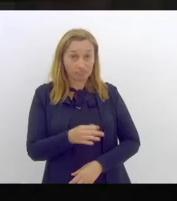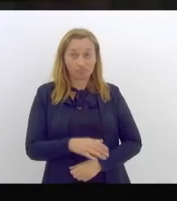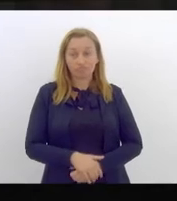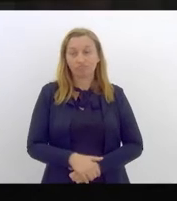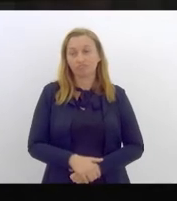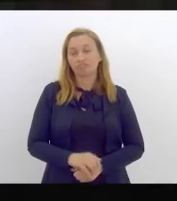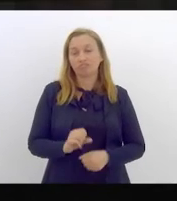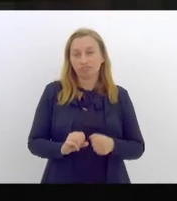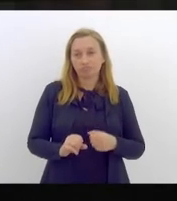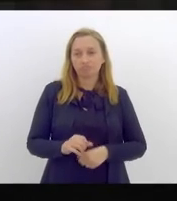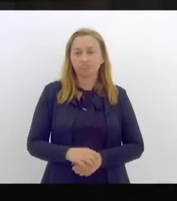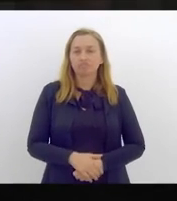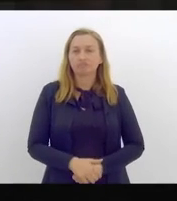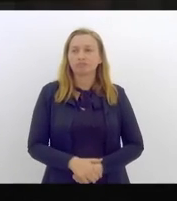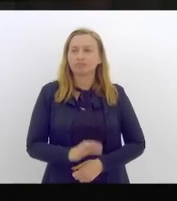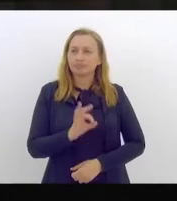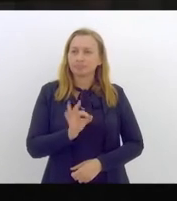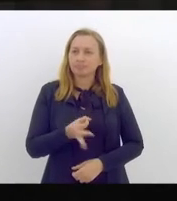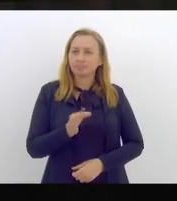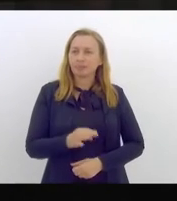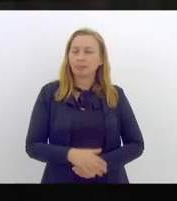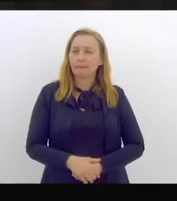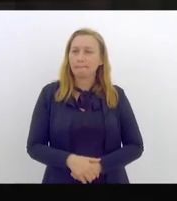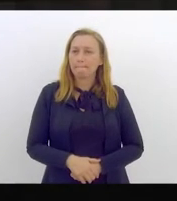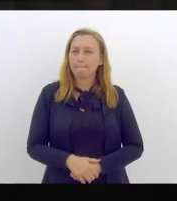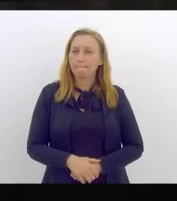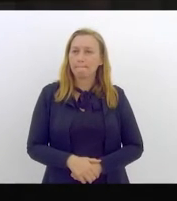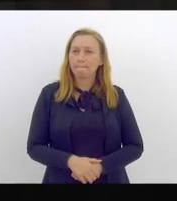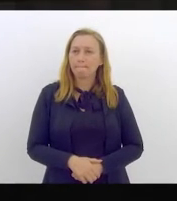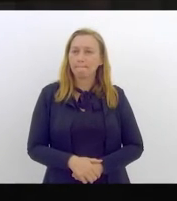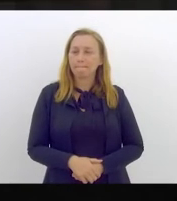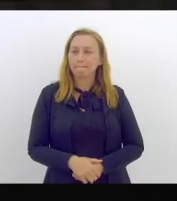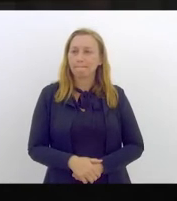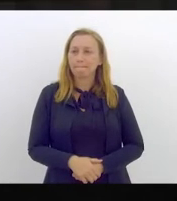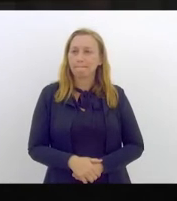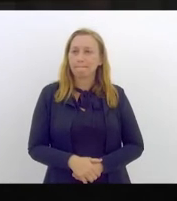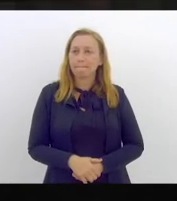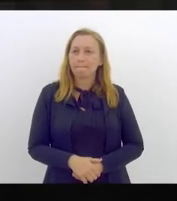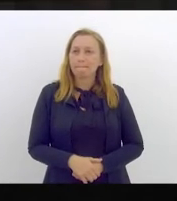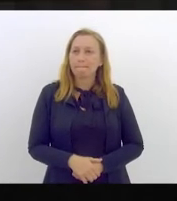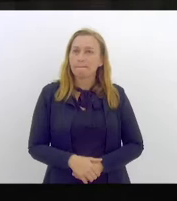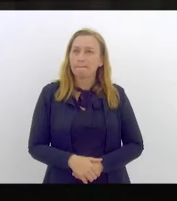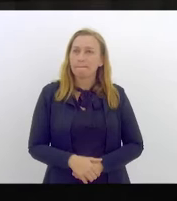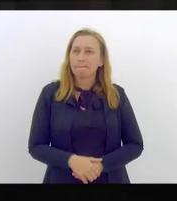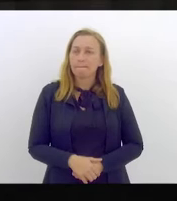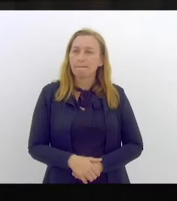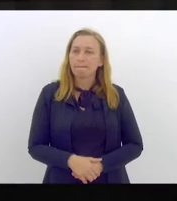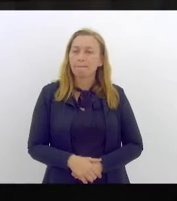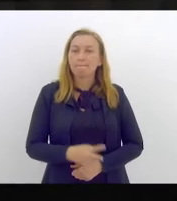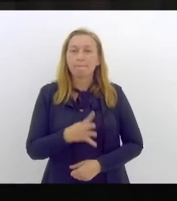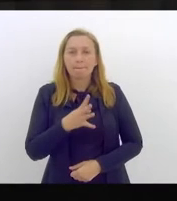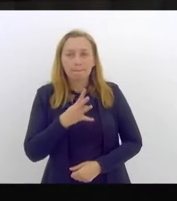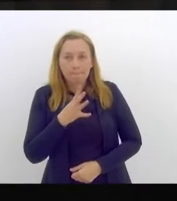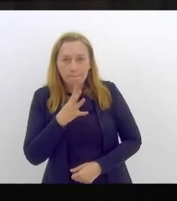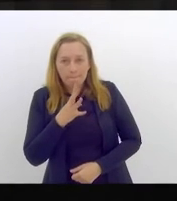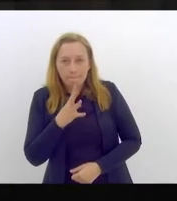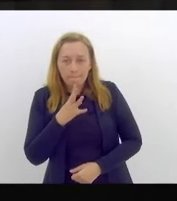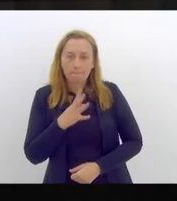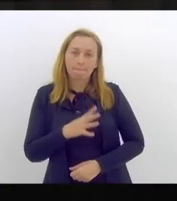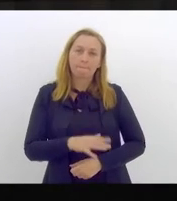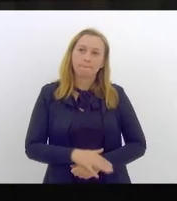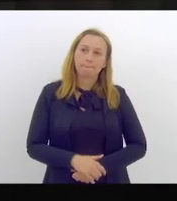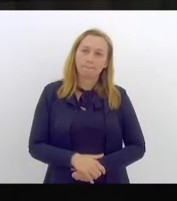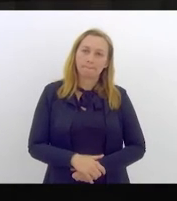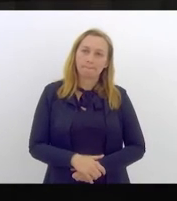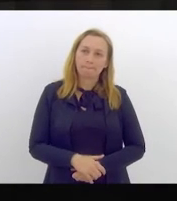faz isso, automaticamente você está tendo o conhecimento